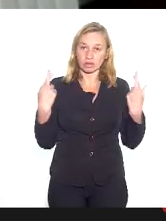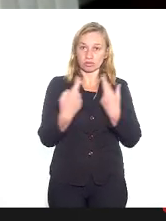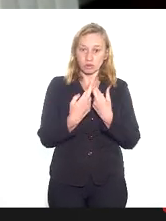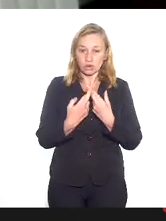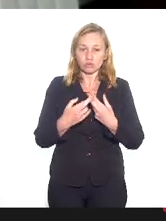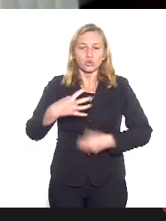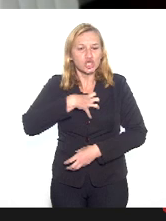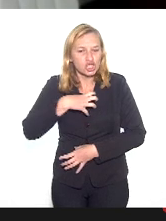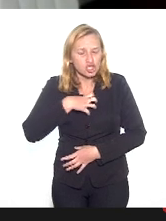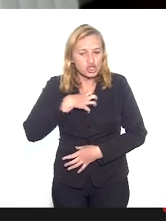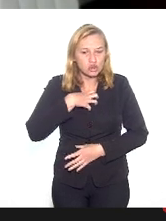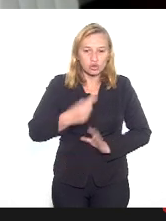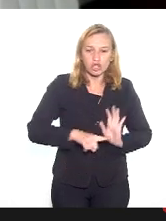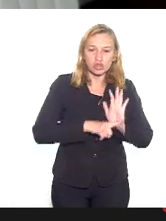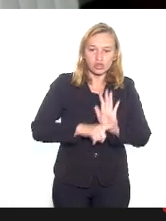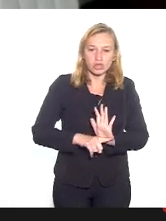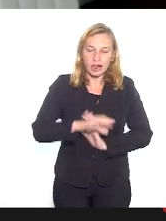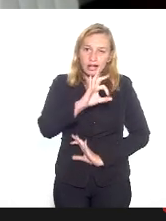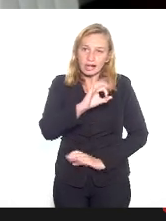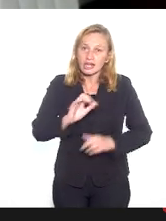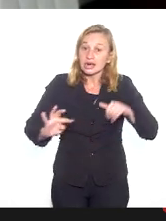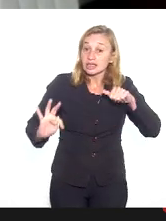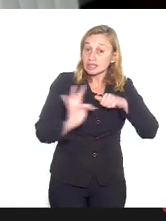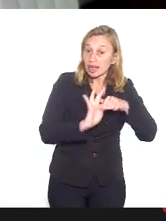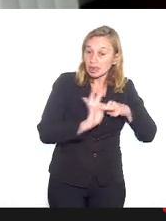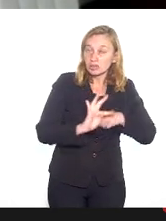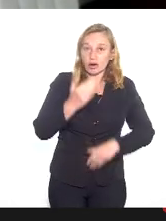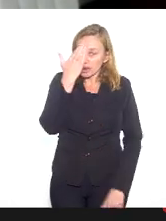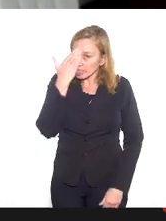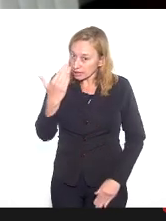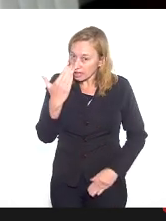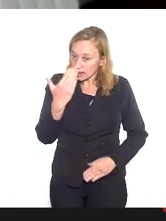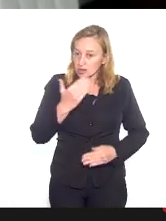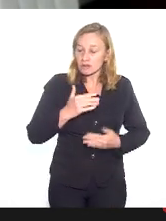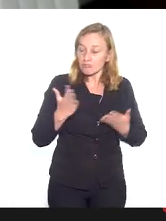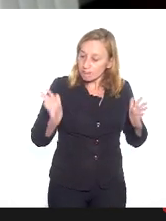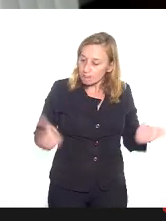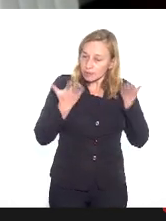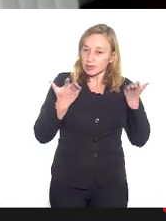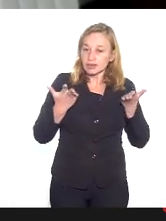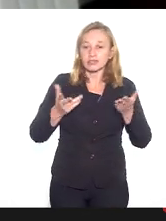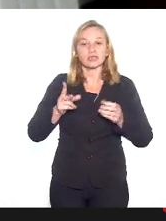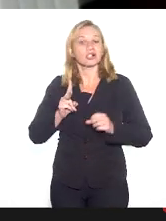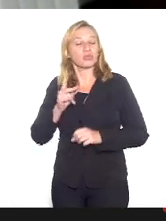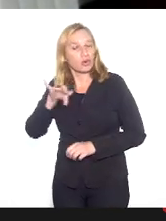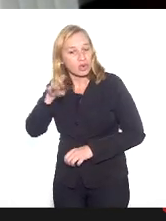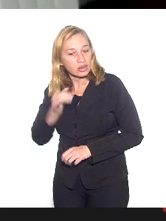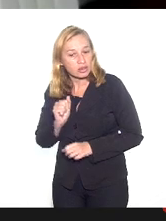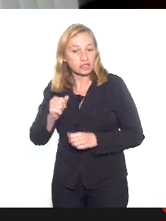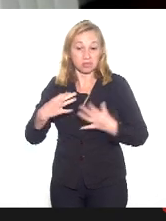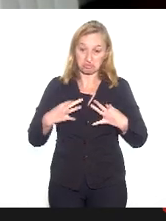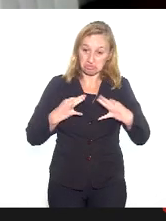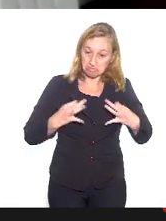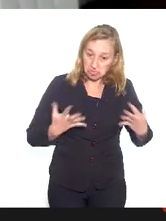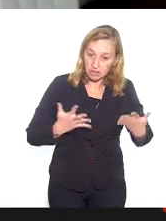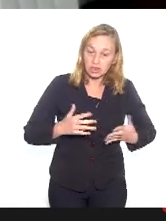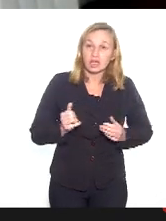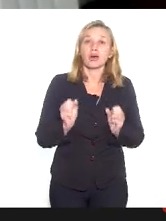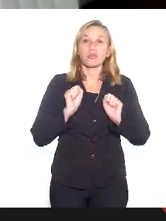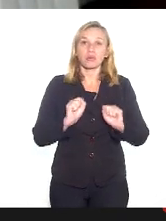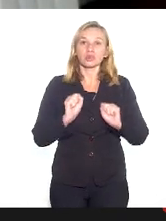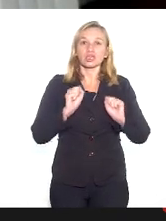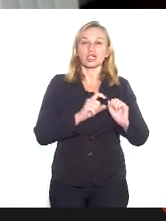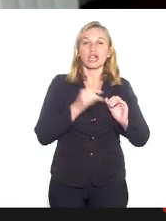no sentido de prestar os esclarecimentos técnicos. Então, agradeço muito a receptividade da Procuradoria e fico à disposição para